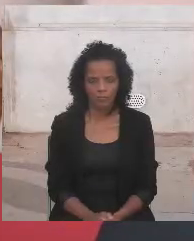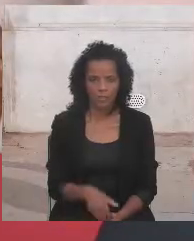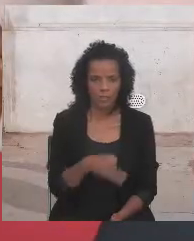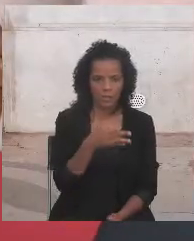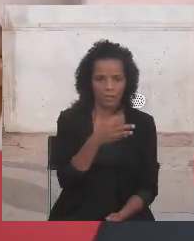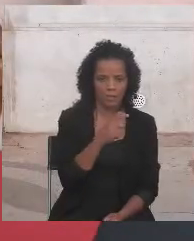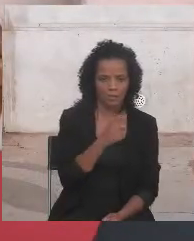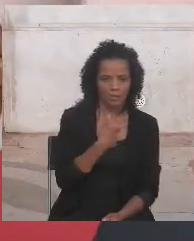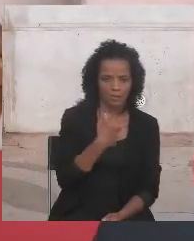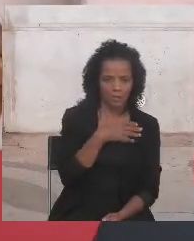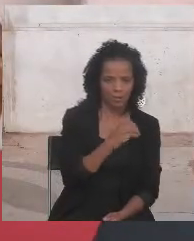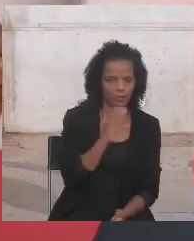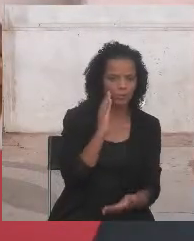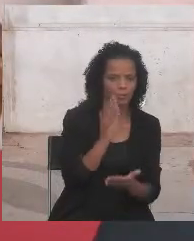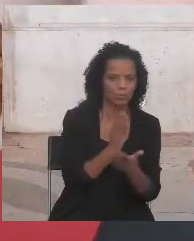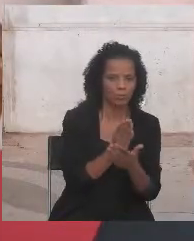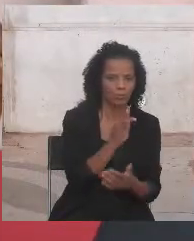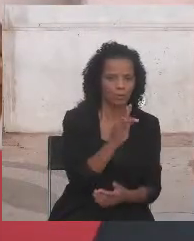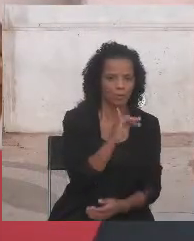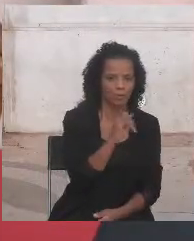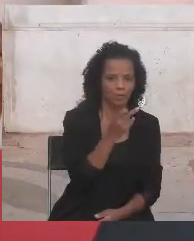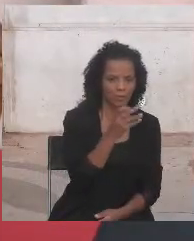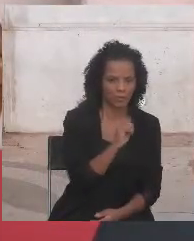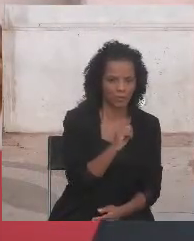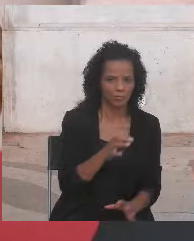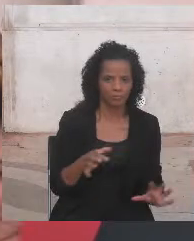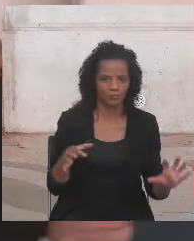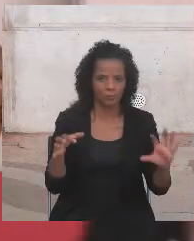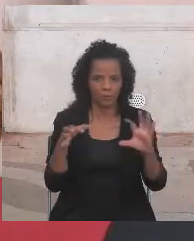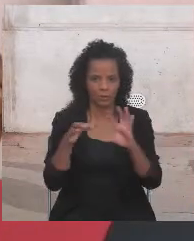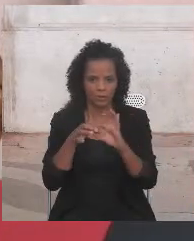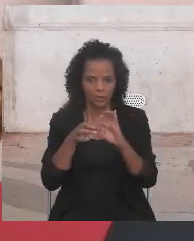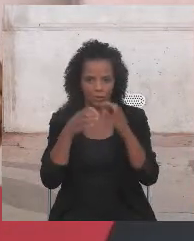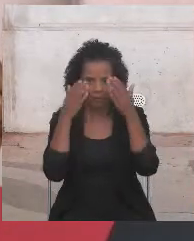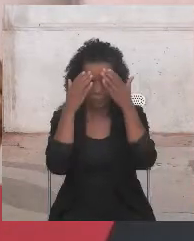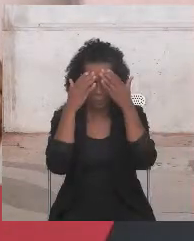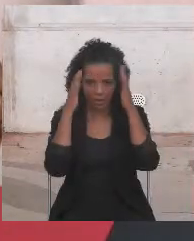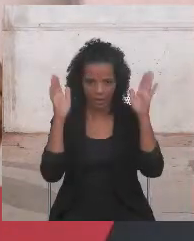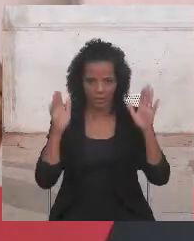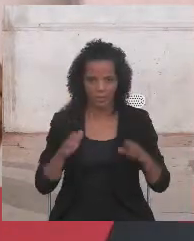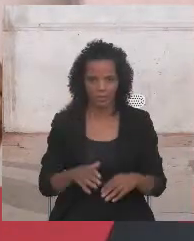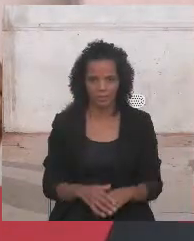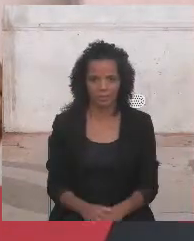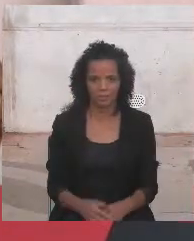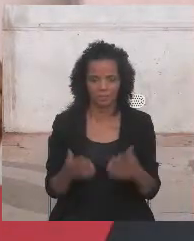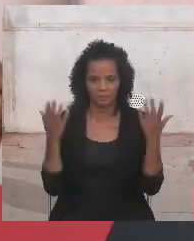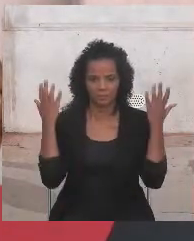Pedro Miguel Teixeira Frias, Coligação Democrática Unitária.